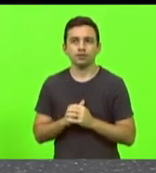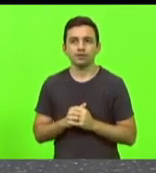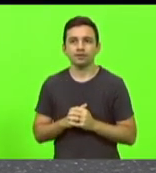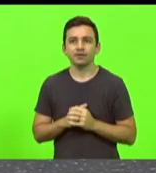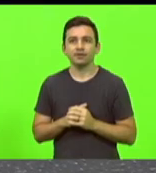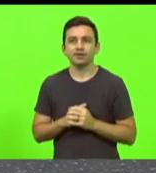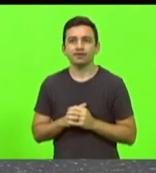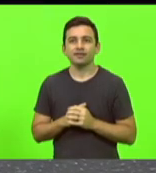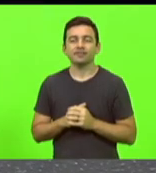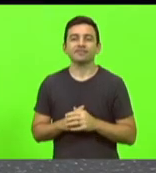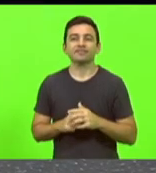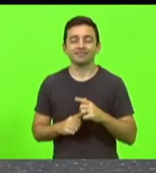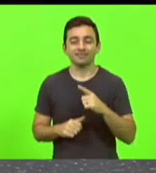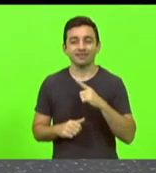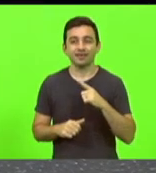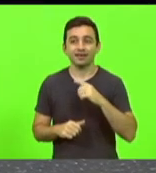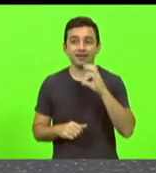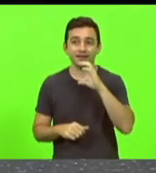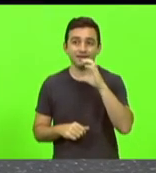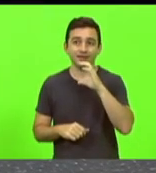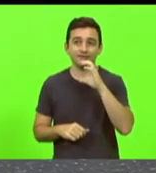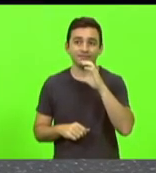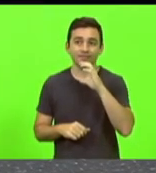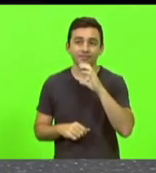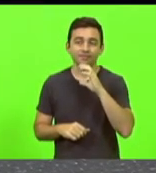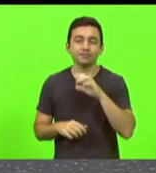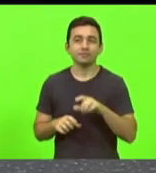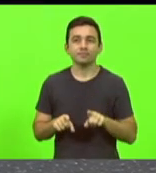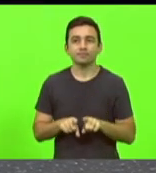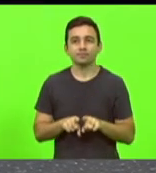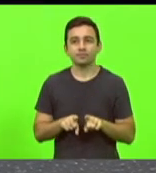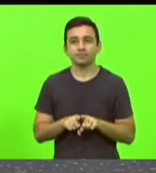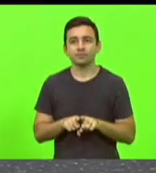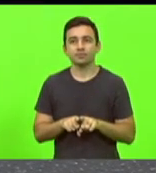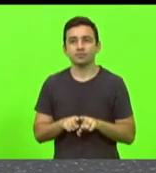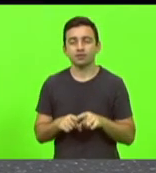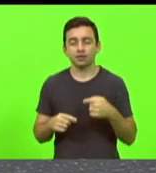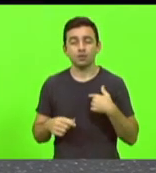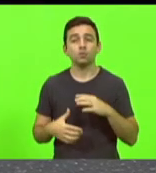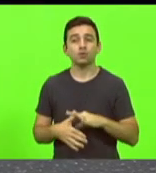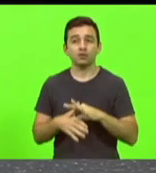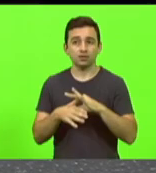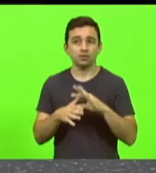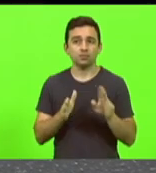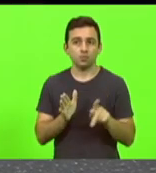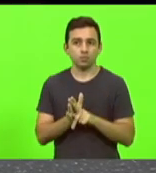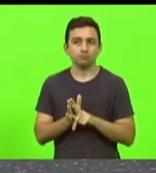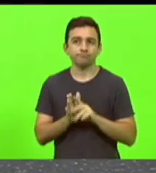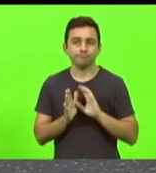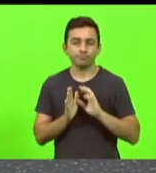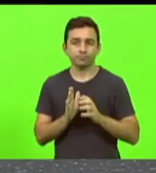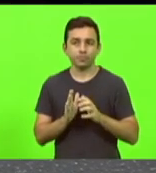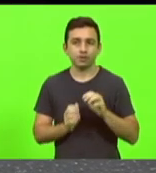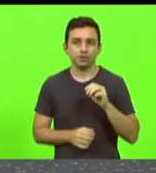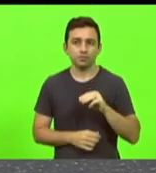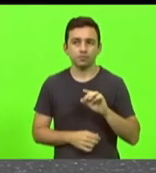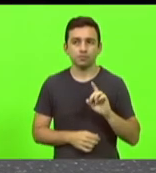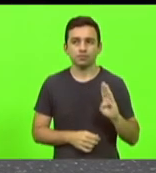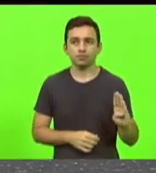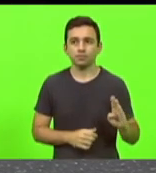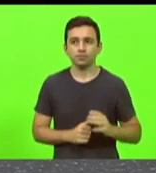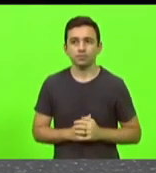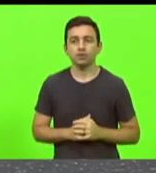aqui, no mesmo sentido. E como líder da bancada do MDB,